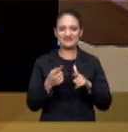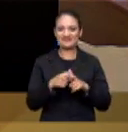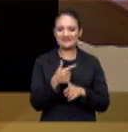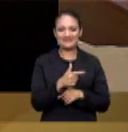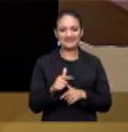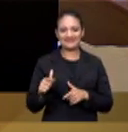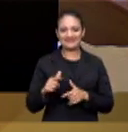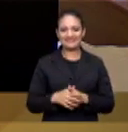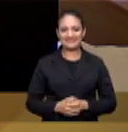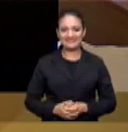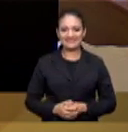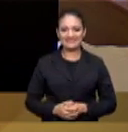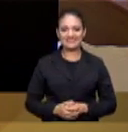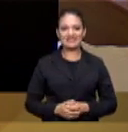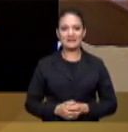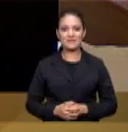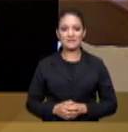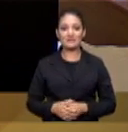ministro Alexandre,